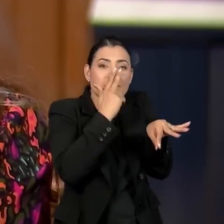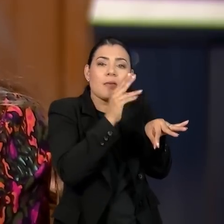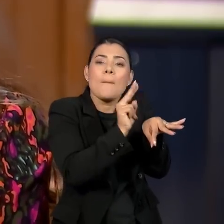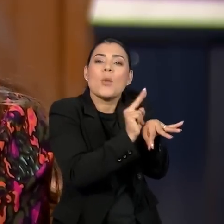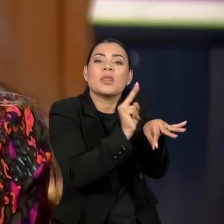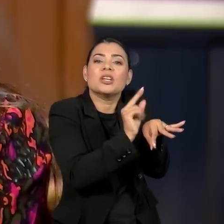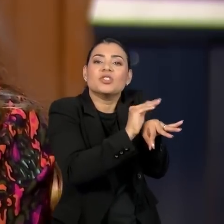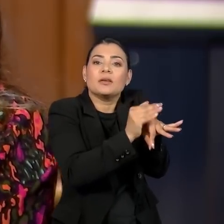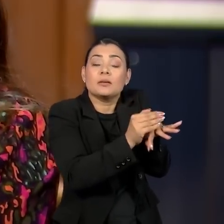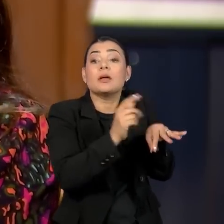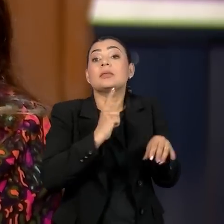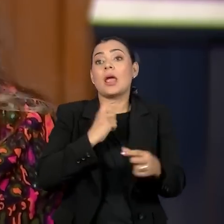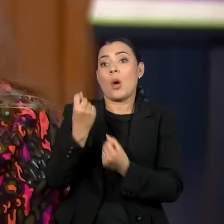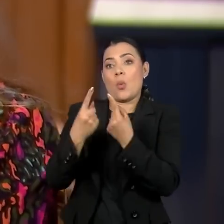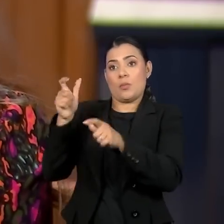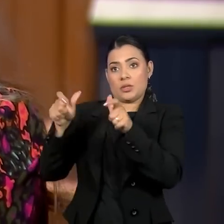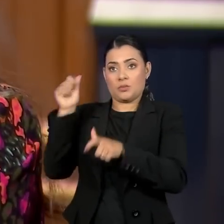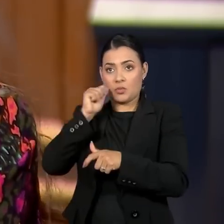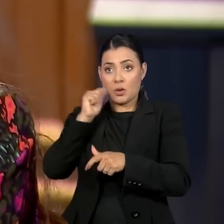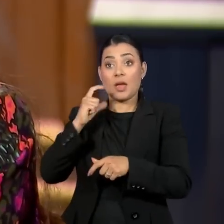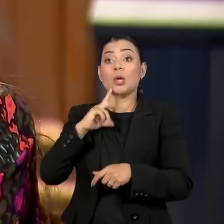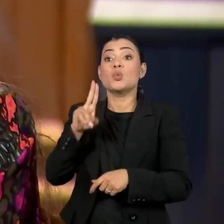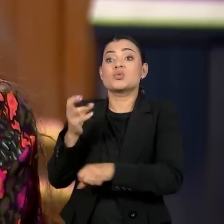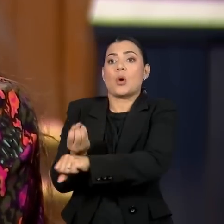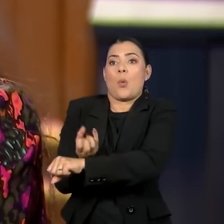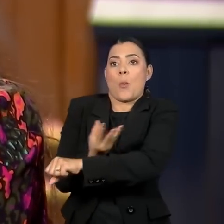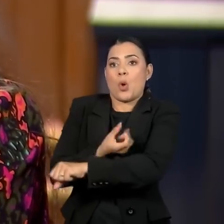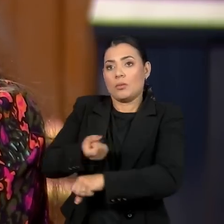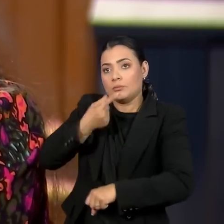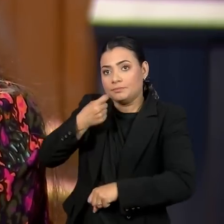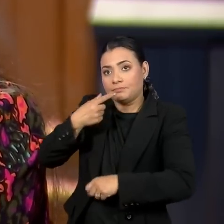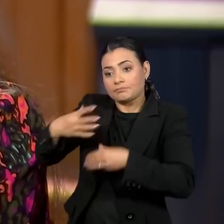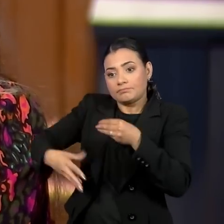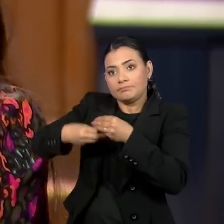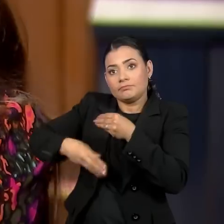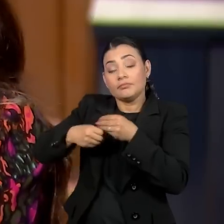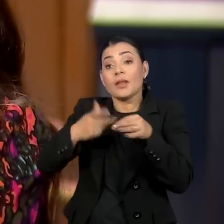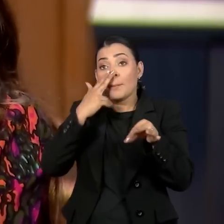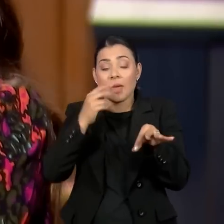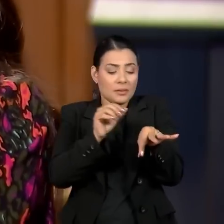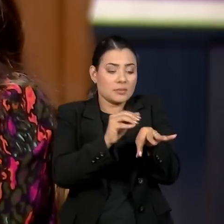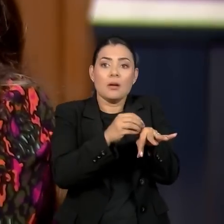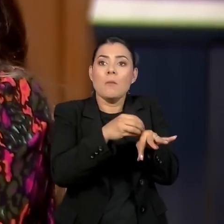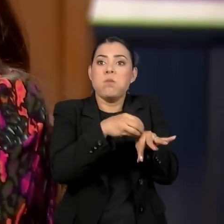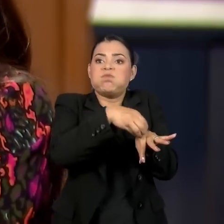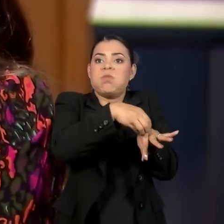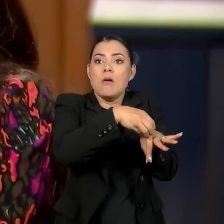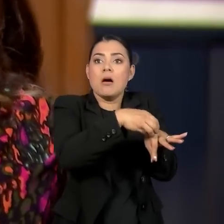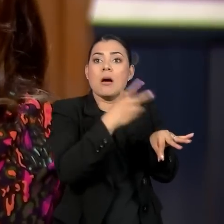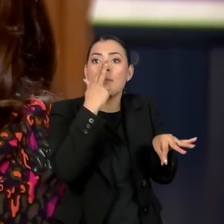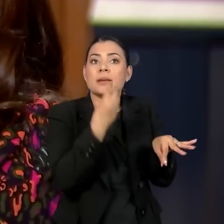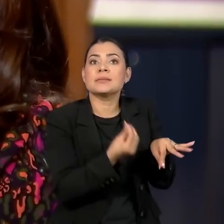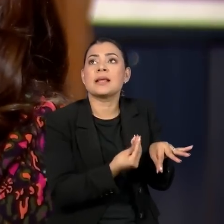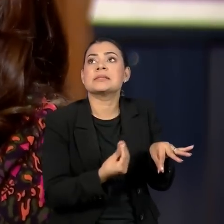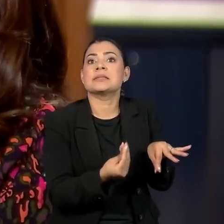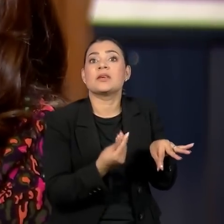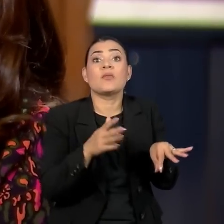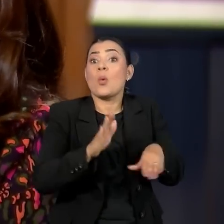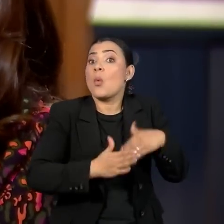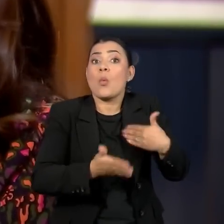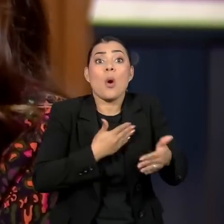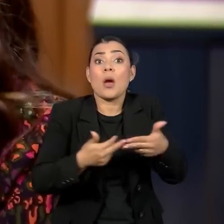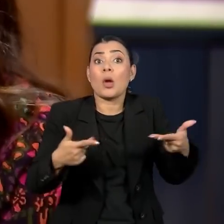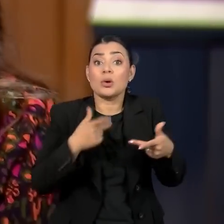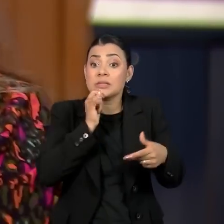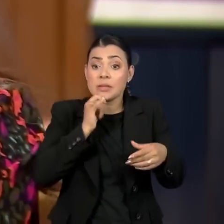de alguns hormônios e tem um aumento no clitóris, se queixam, por exemplo, da sensibilidade, porque às vezes a própria